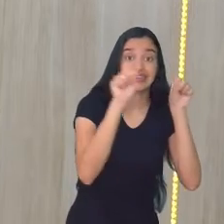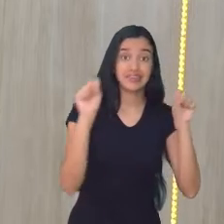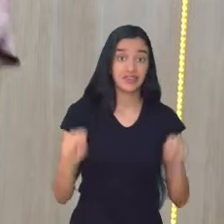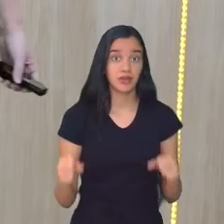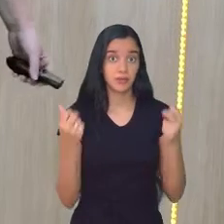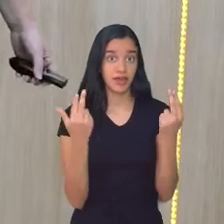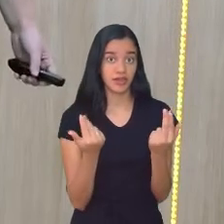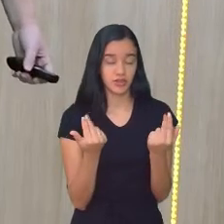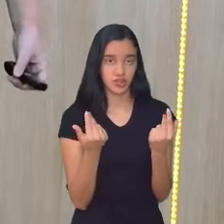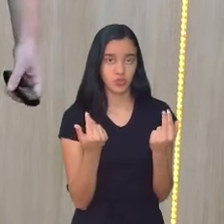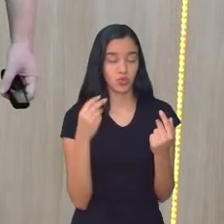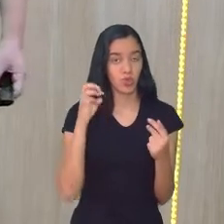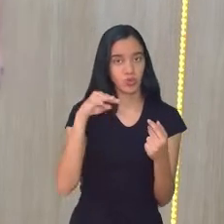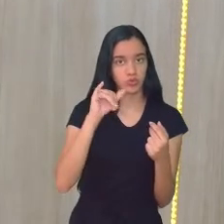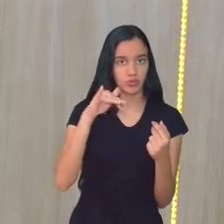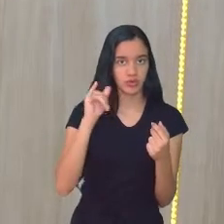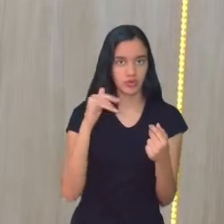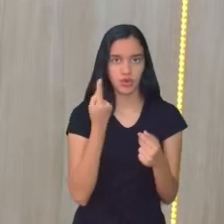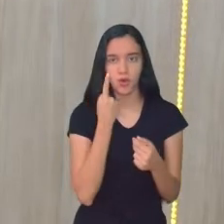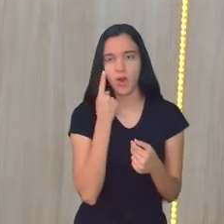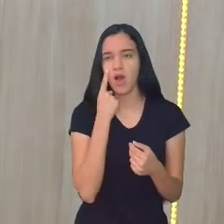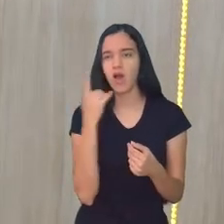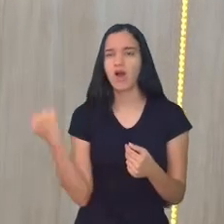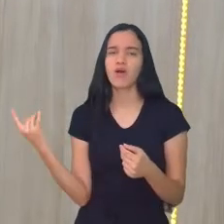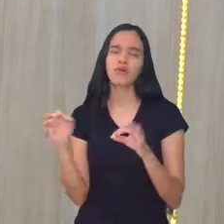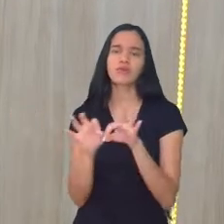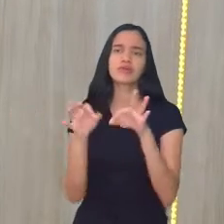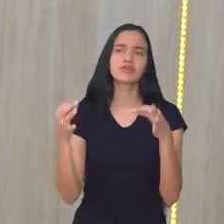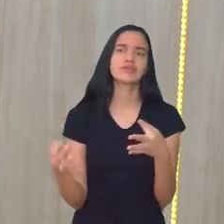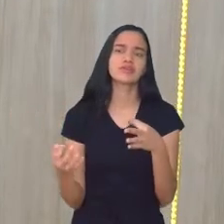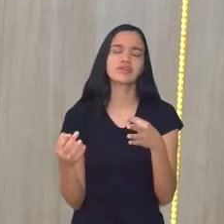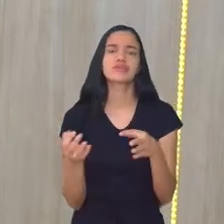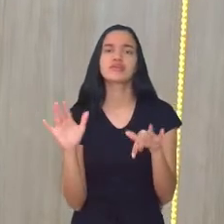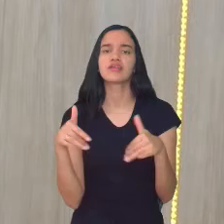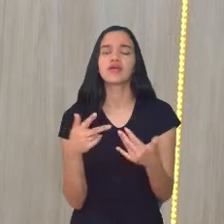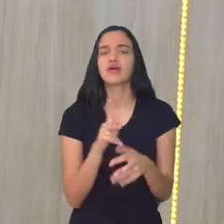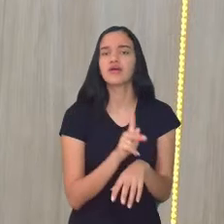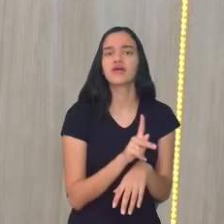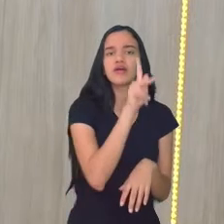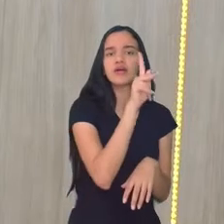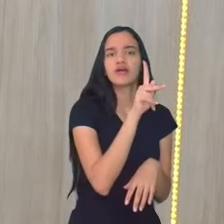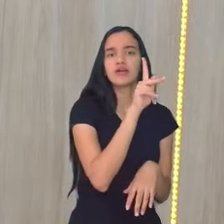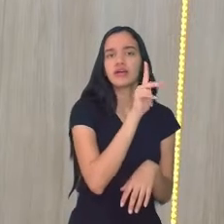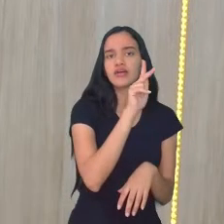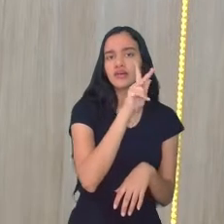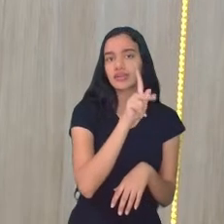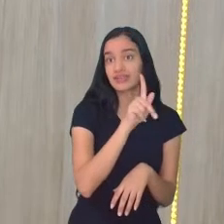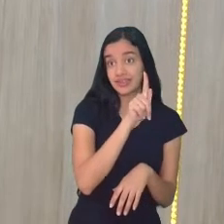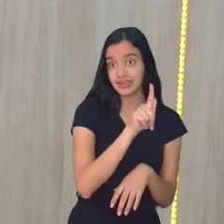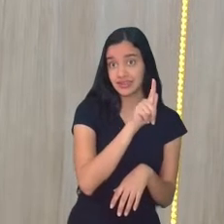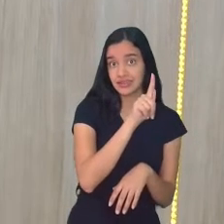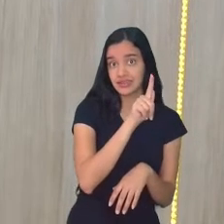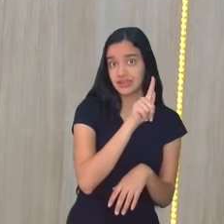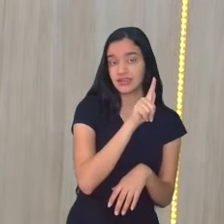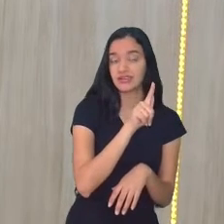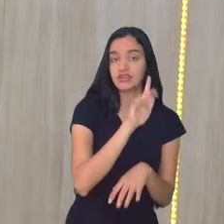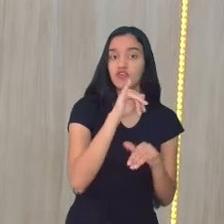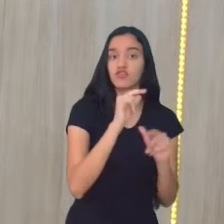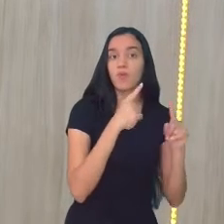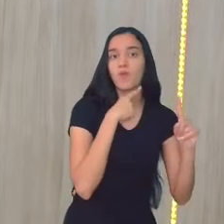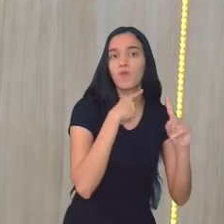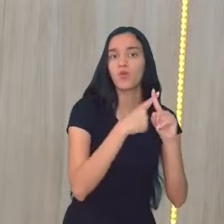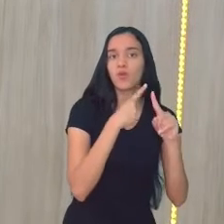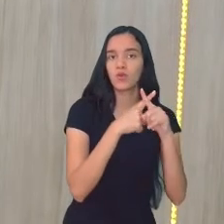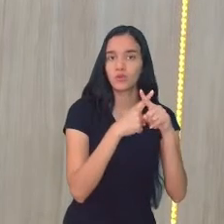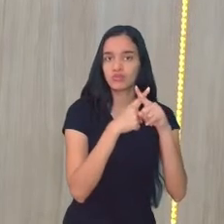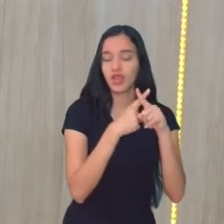sistema do metro. Olha como é simples. Então, para eu passar do quilograma para o grama, eu vou